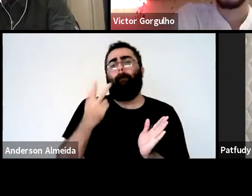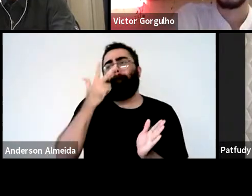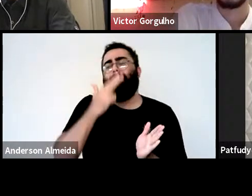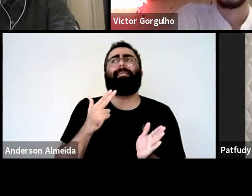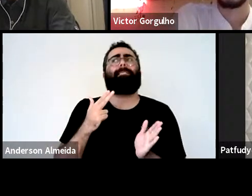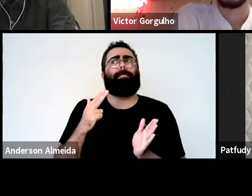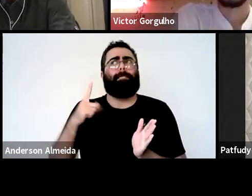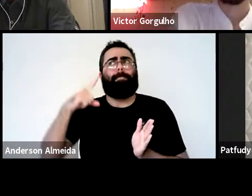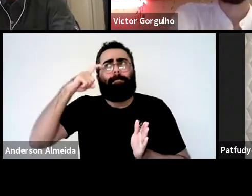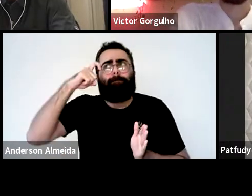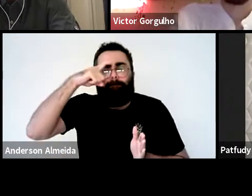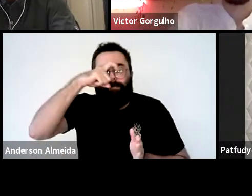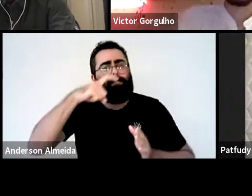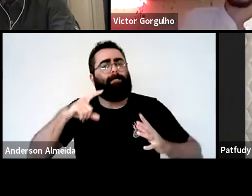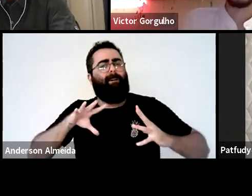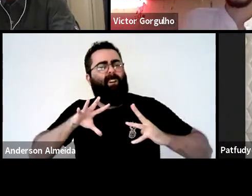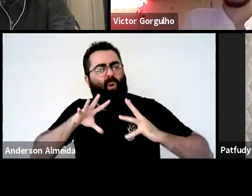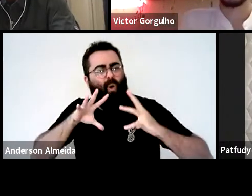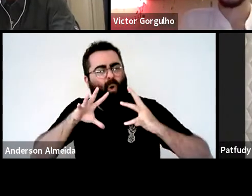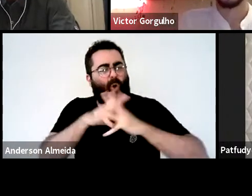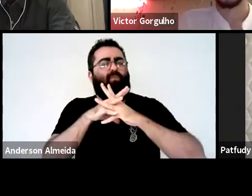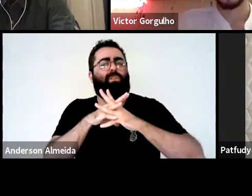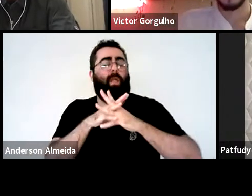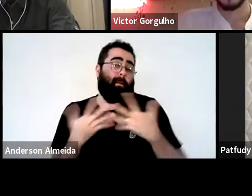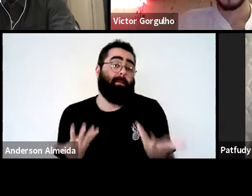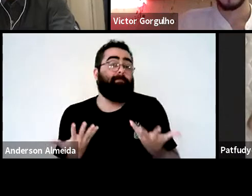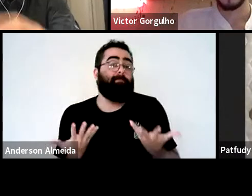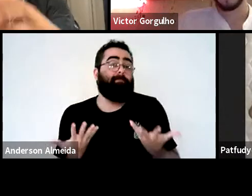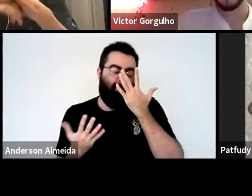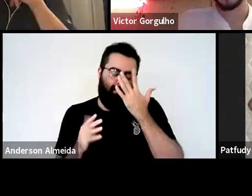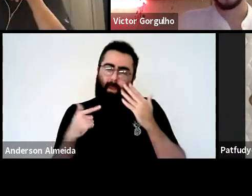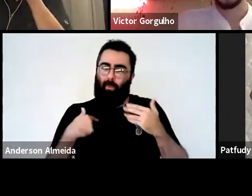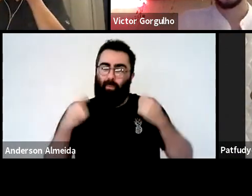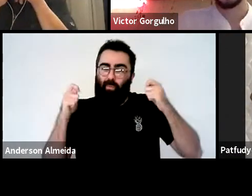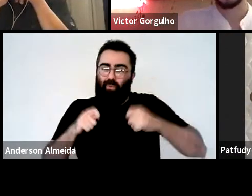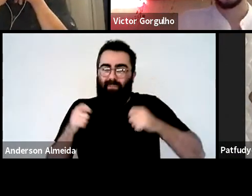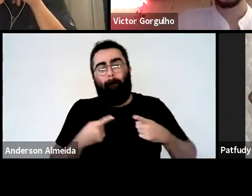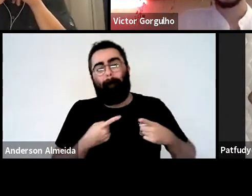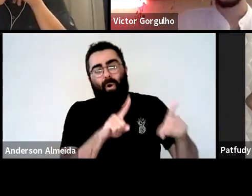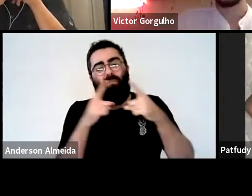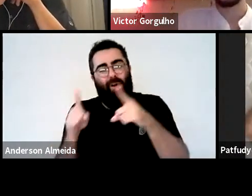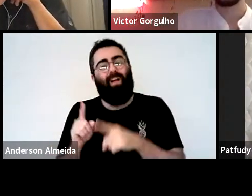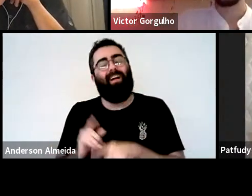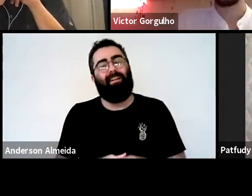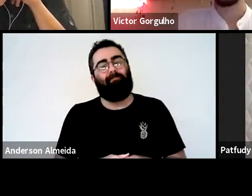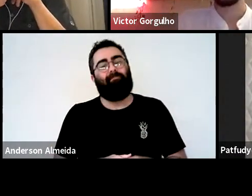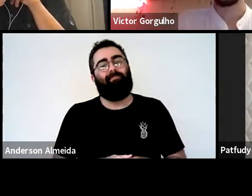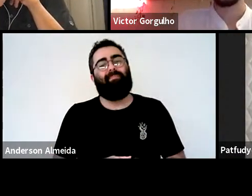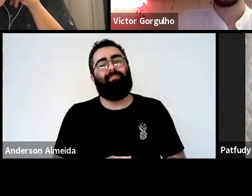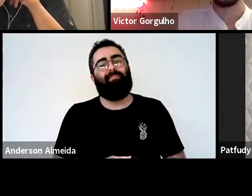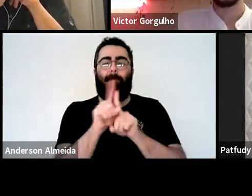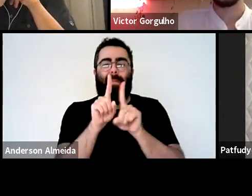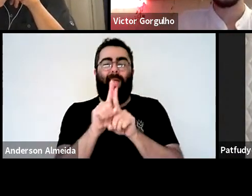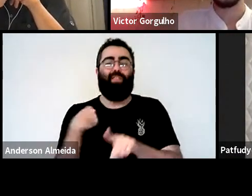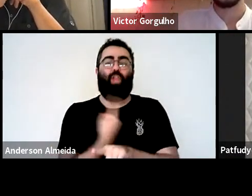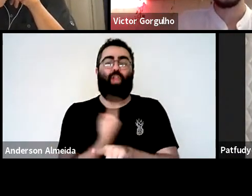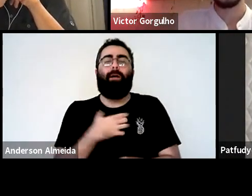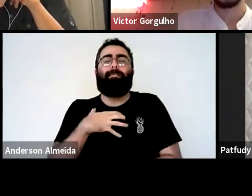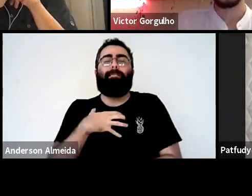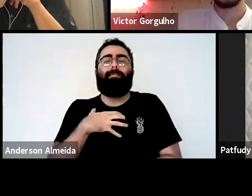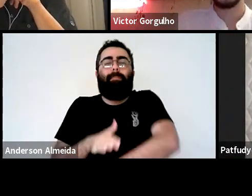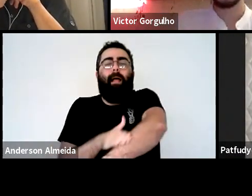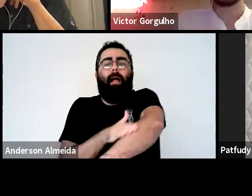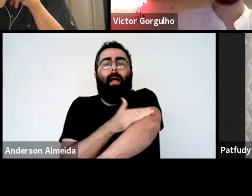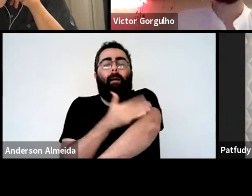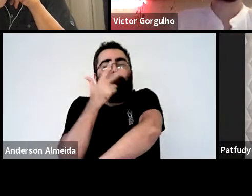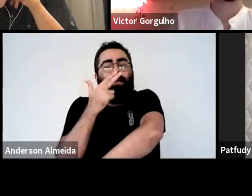E sobre o entendimento, ela também fala uma coisa que é super interessante. Ela vai falar que a nossa sensibilidade ela já está ocupada